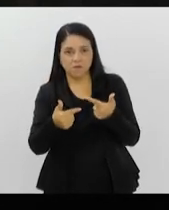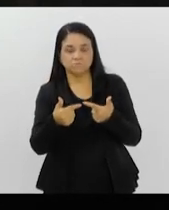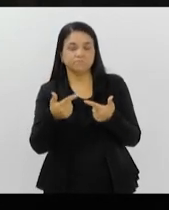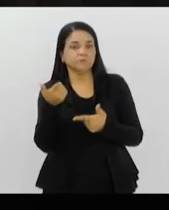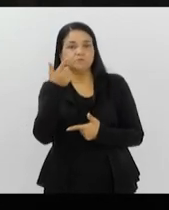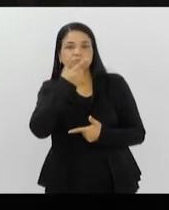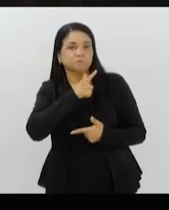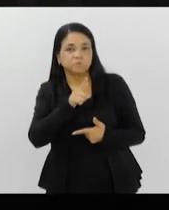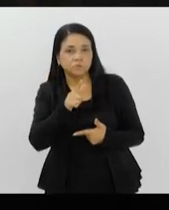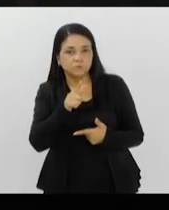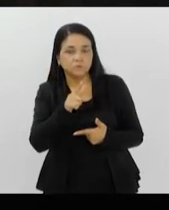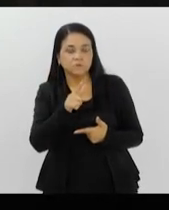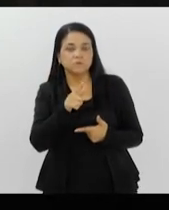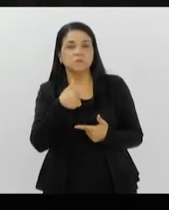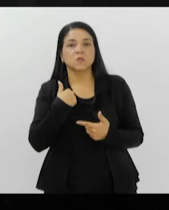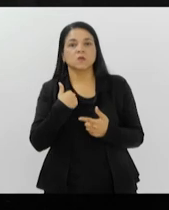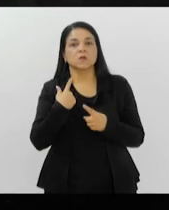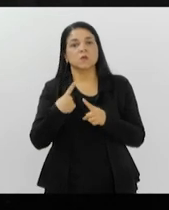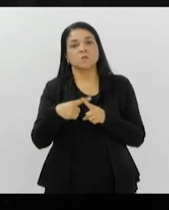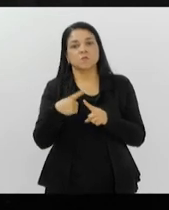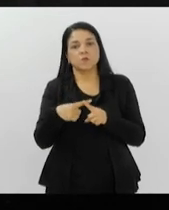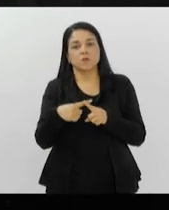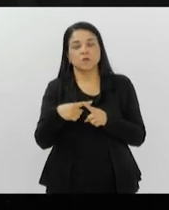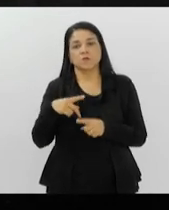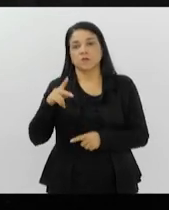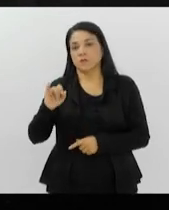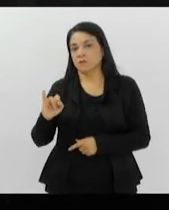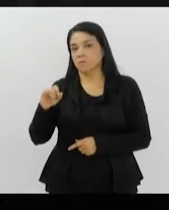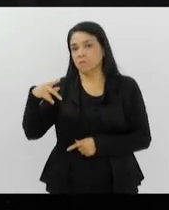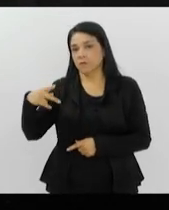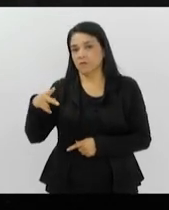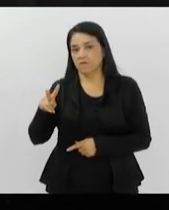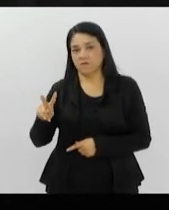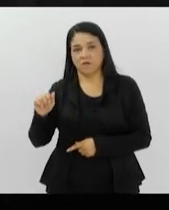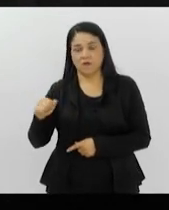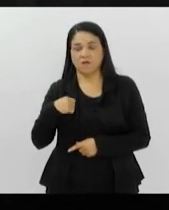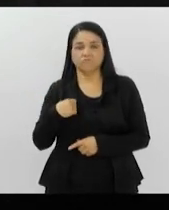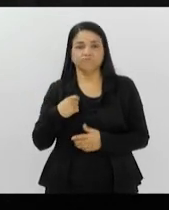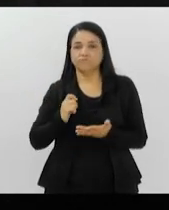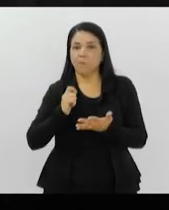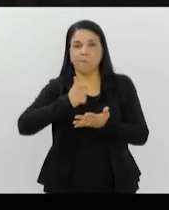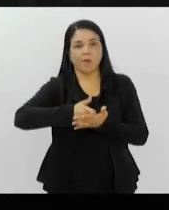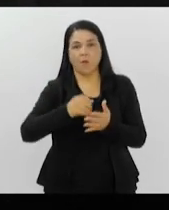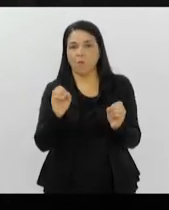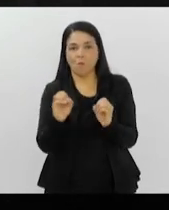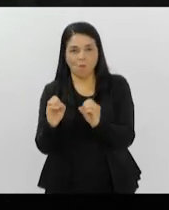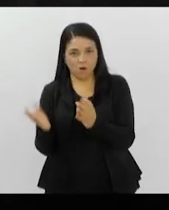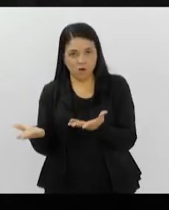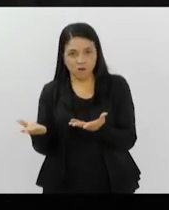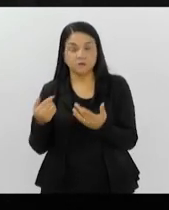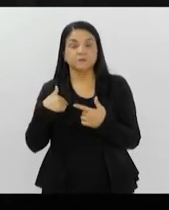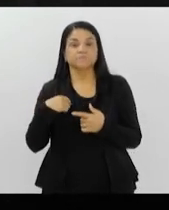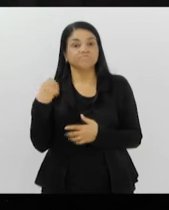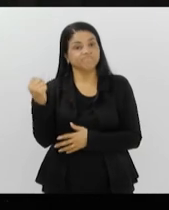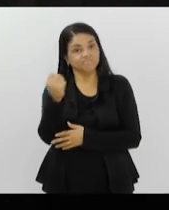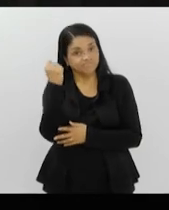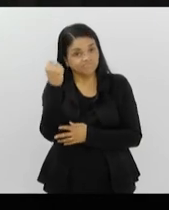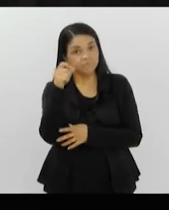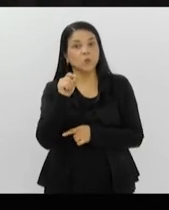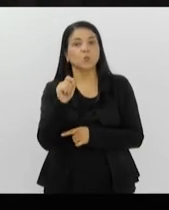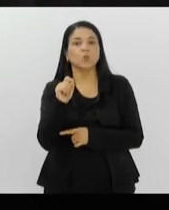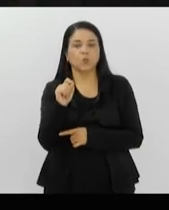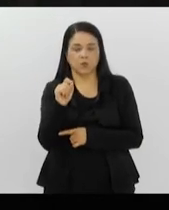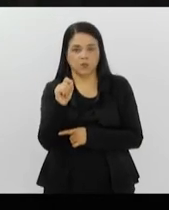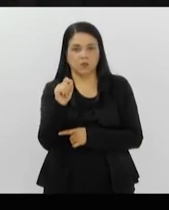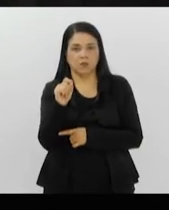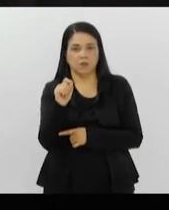consegue porque não está com seu IPVA em dia. E gravidade nisso tudo,